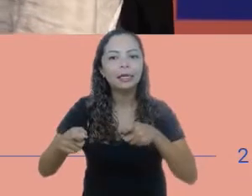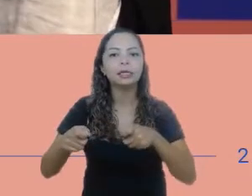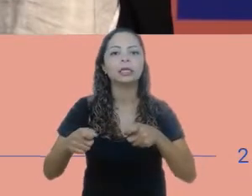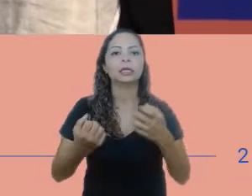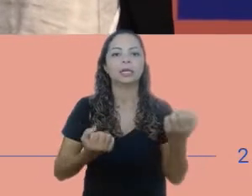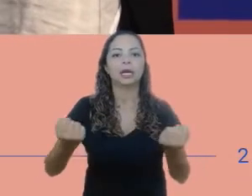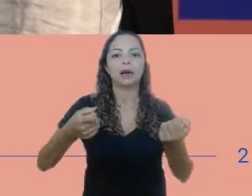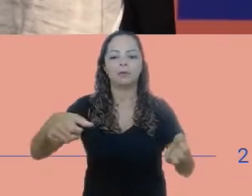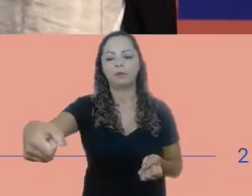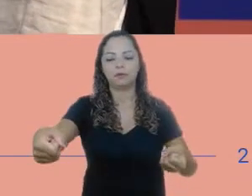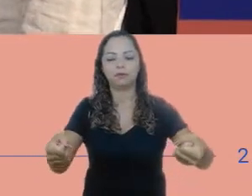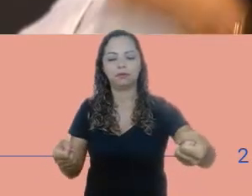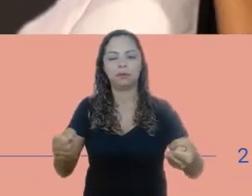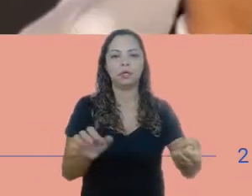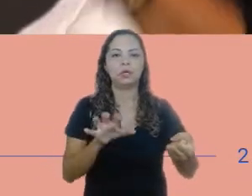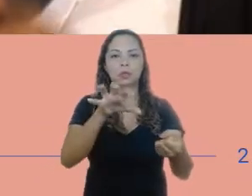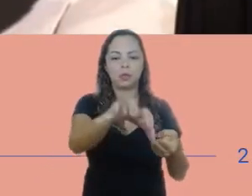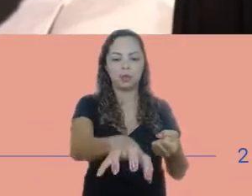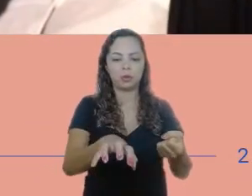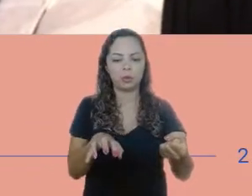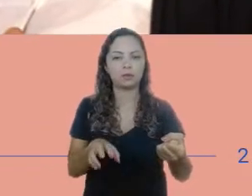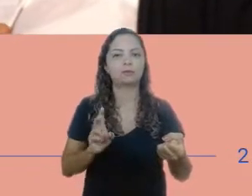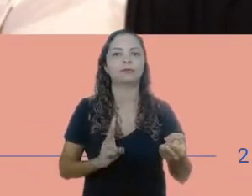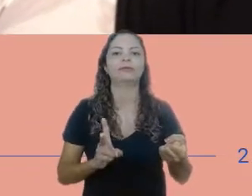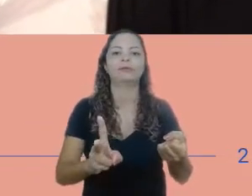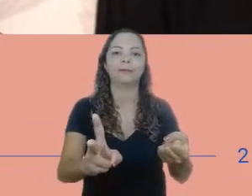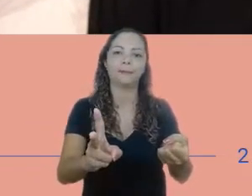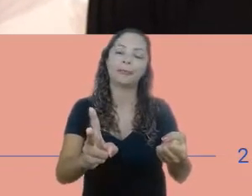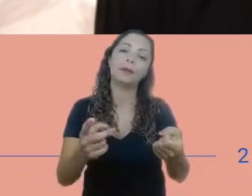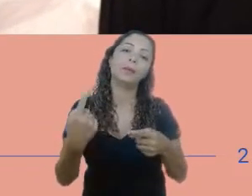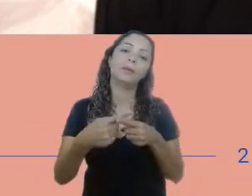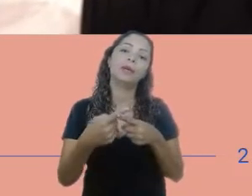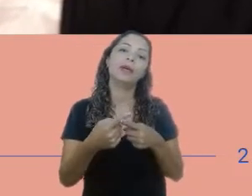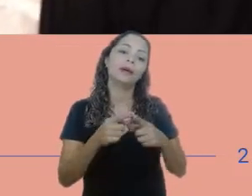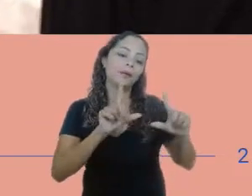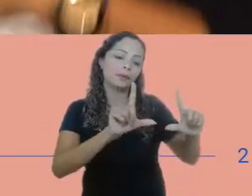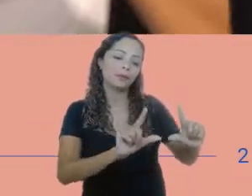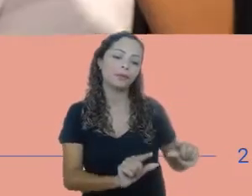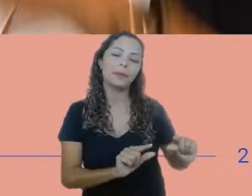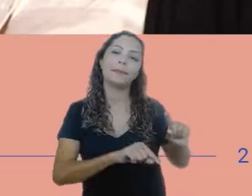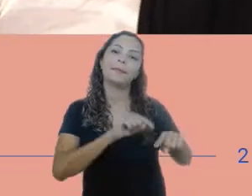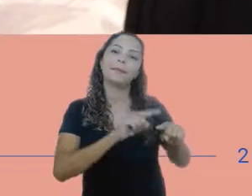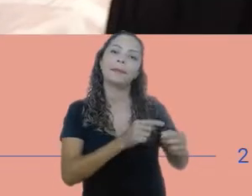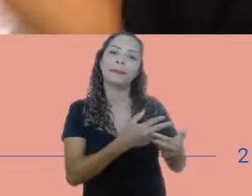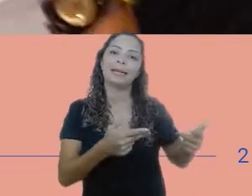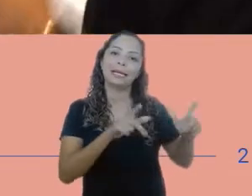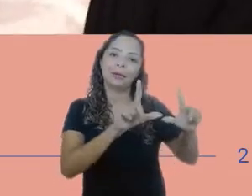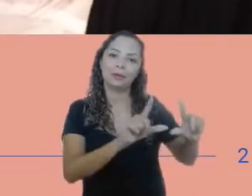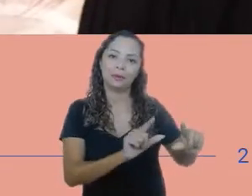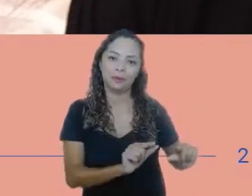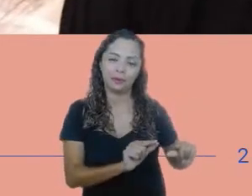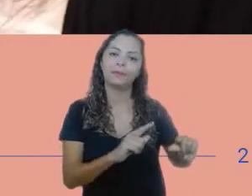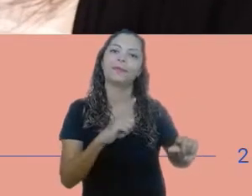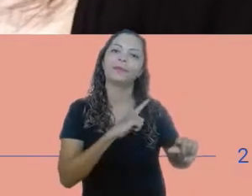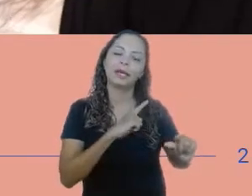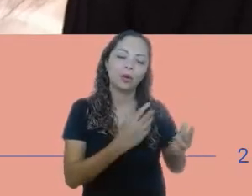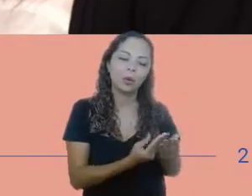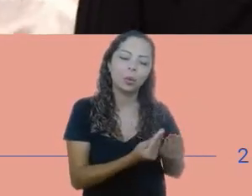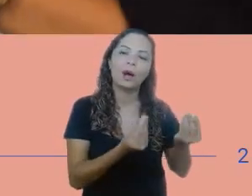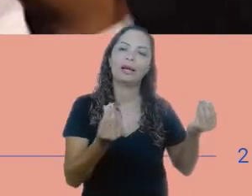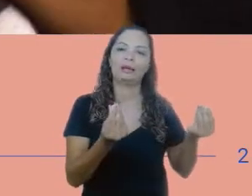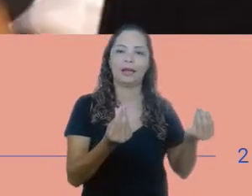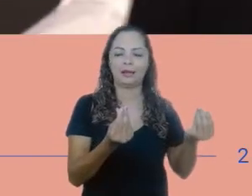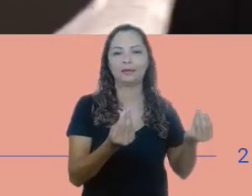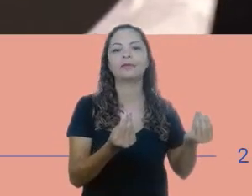você usa menos material você coloca um novo produto no mercado com qualidade do Produtor